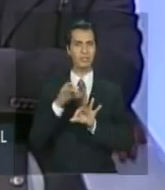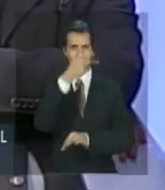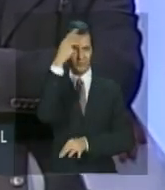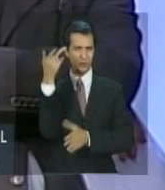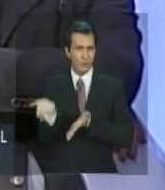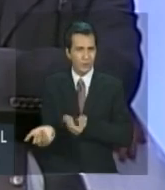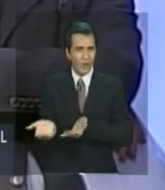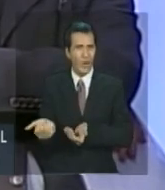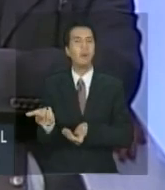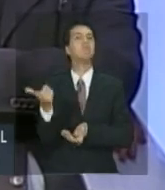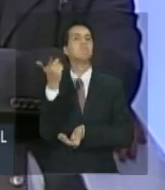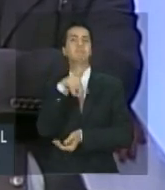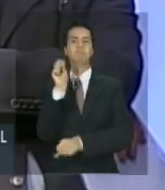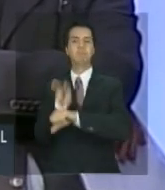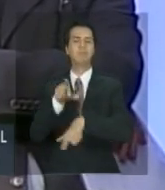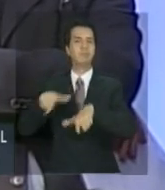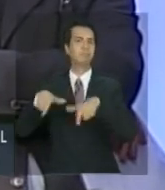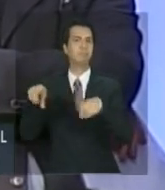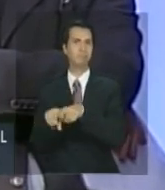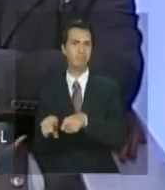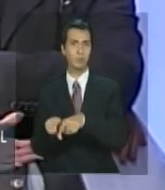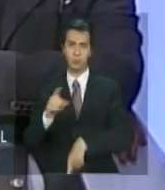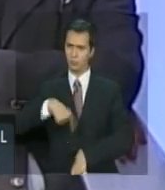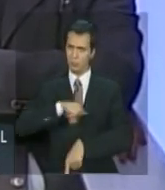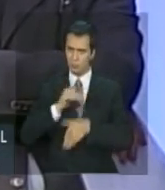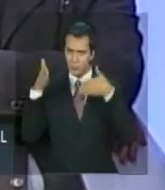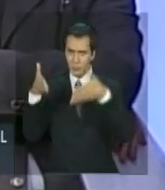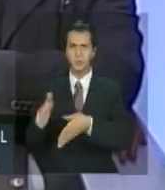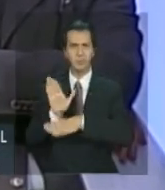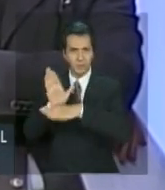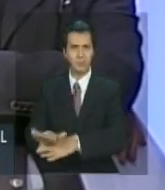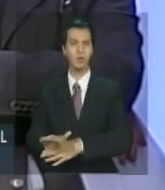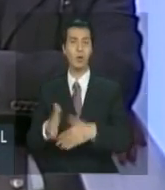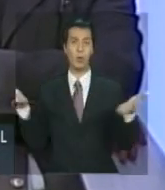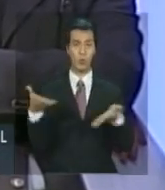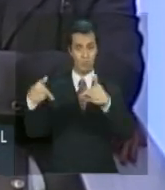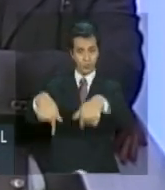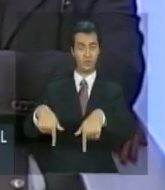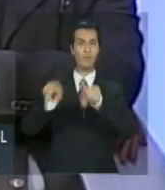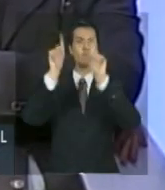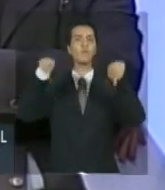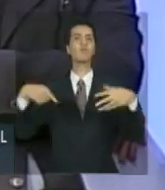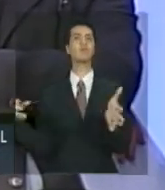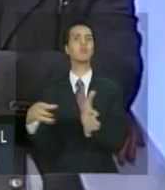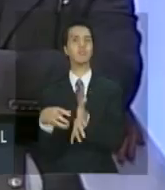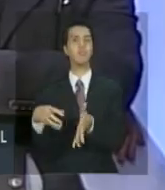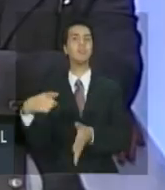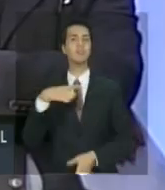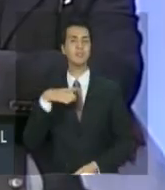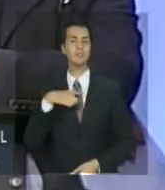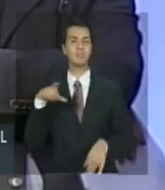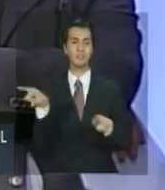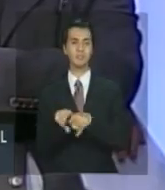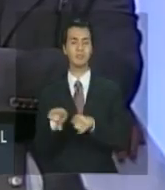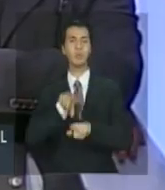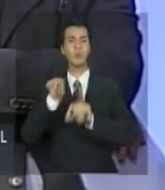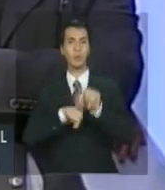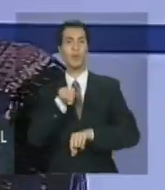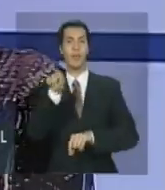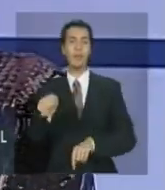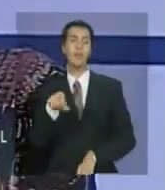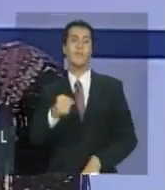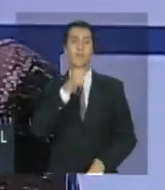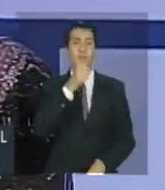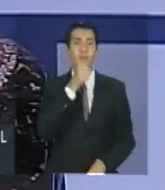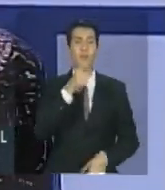bastante dedicação. E eu tenho funcionários hoje aqui na Atento que são meus alunos da terceira idade, porque a Atento também